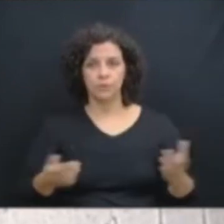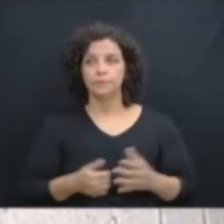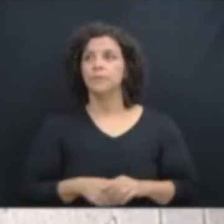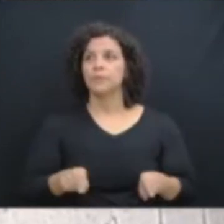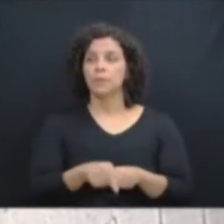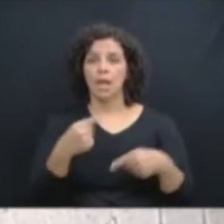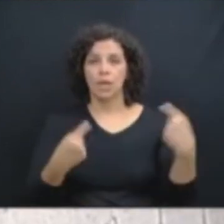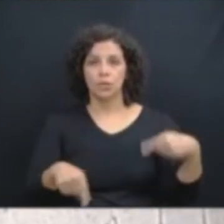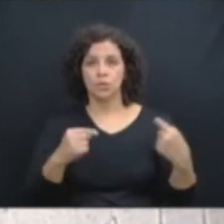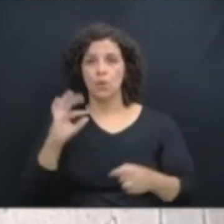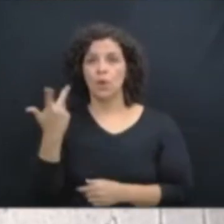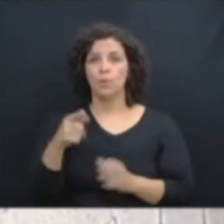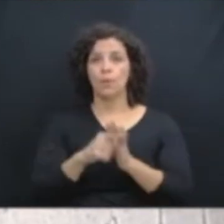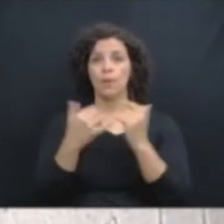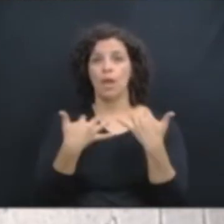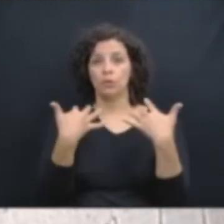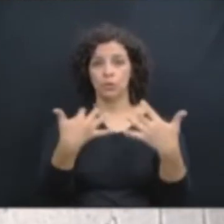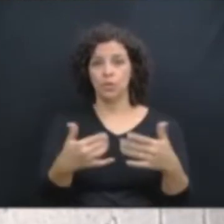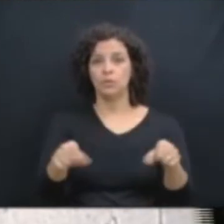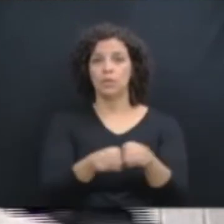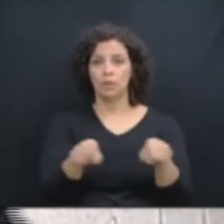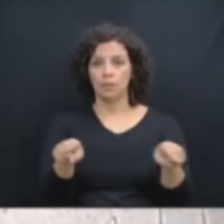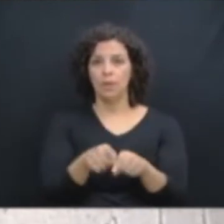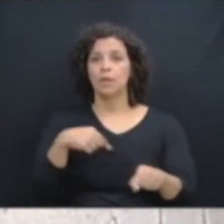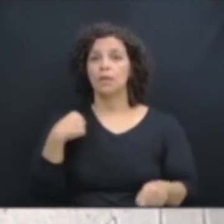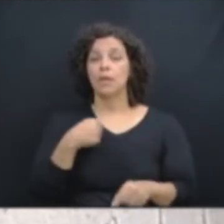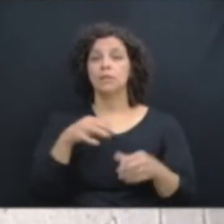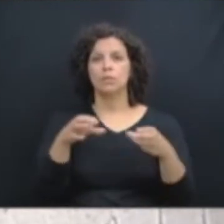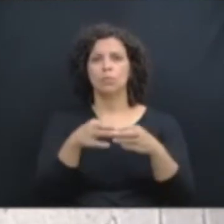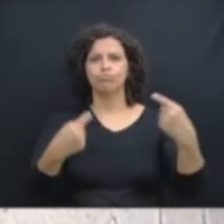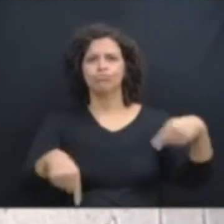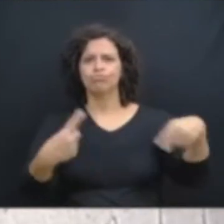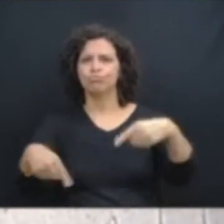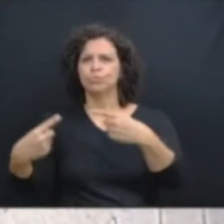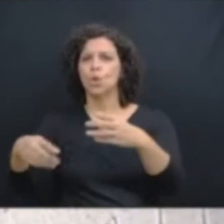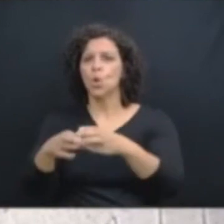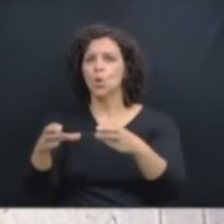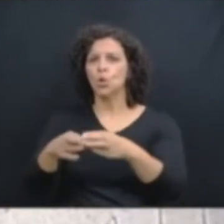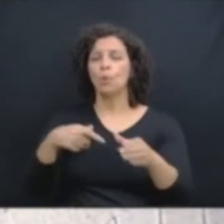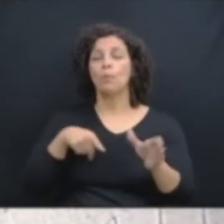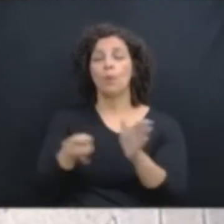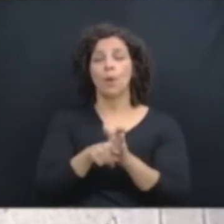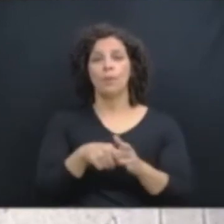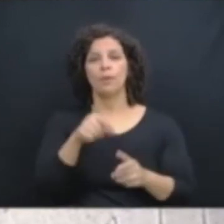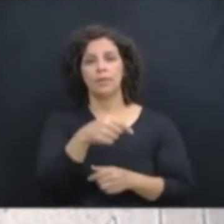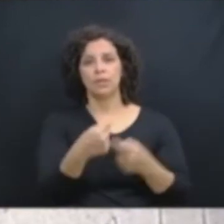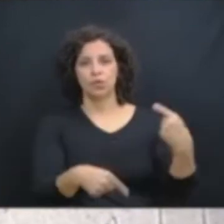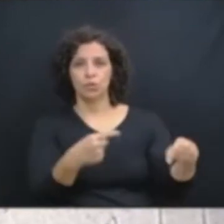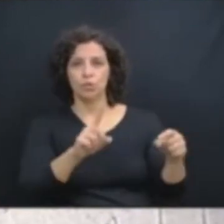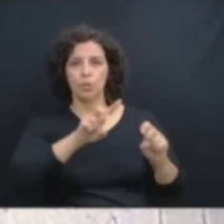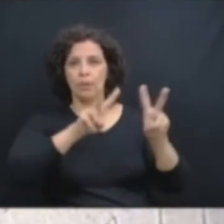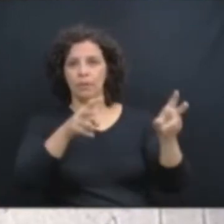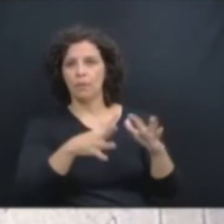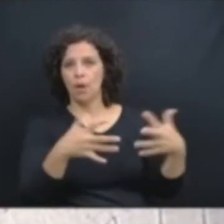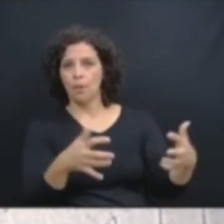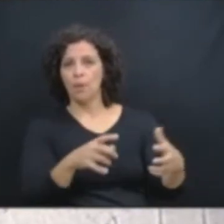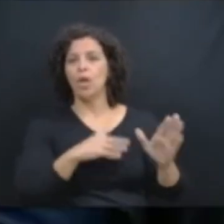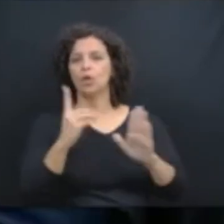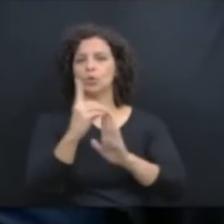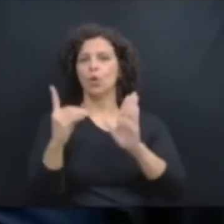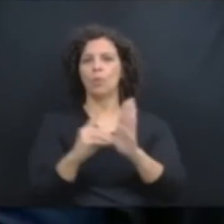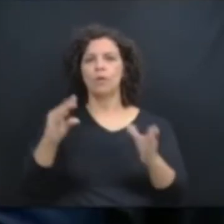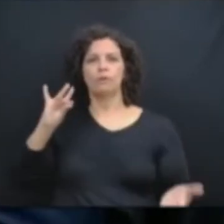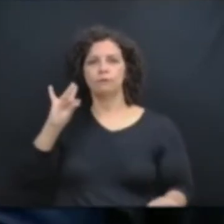do debate feito pela audiência pública e também delas serem debatidas junto à frente, a gente resolveu transformá-la num